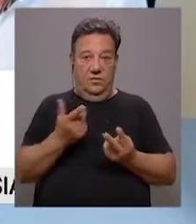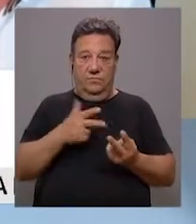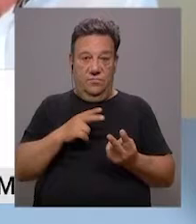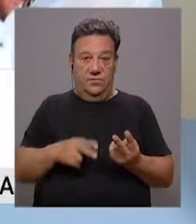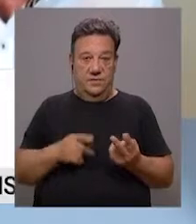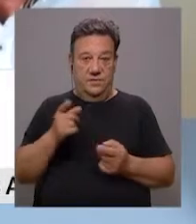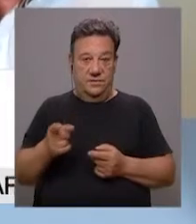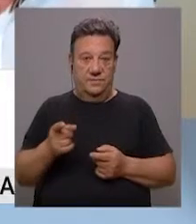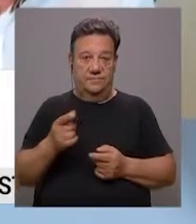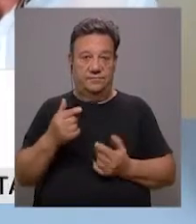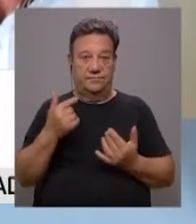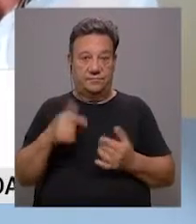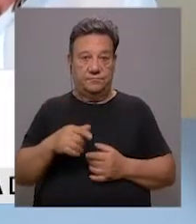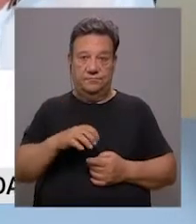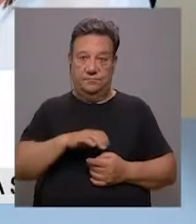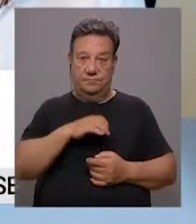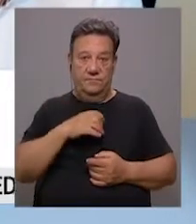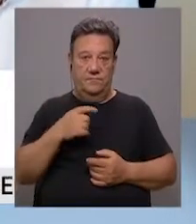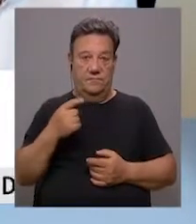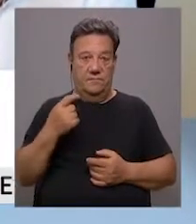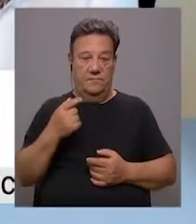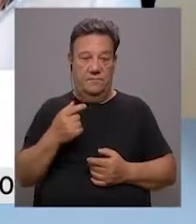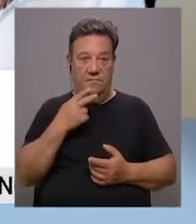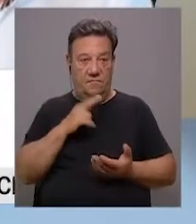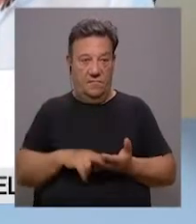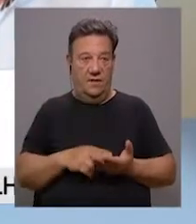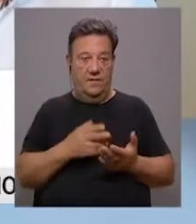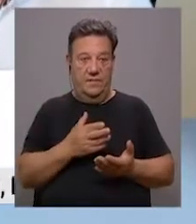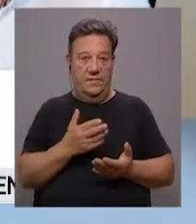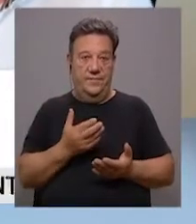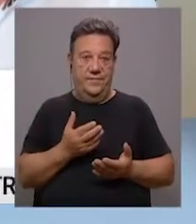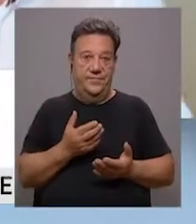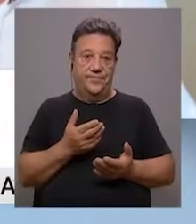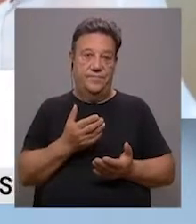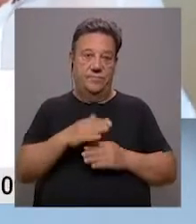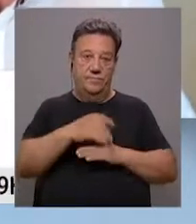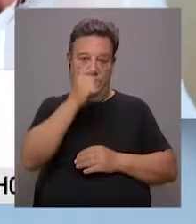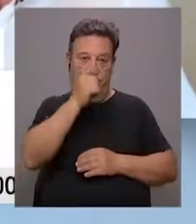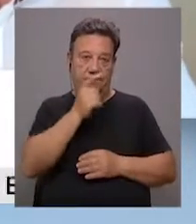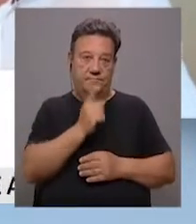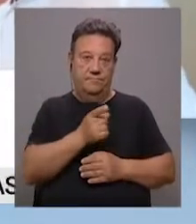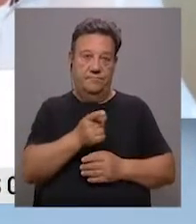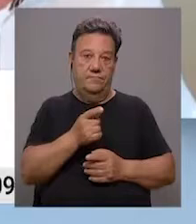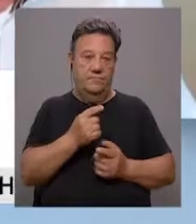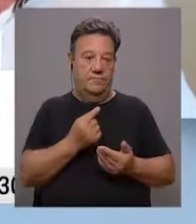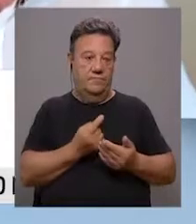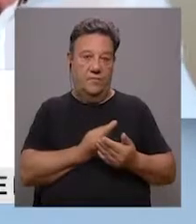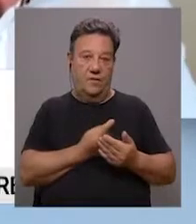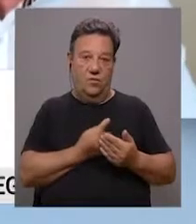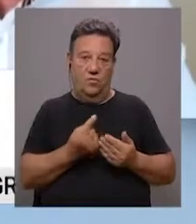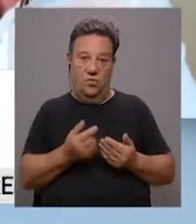portugueses estão a confiar e estão, de facto, a cumprir com este